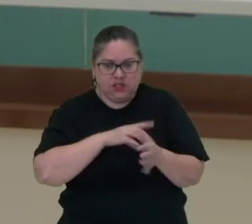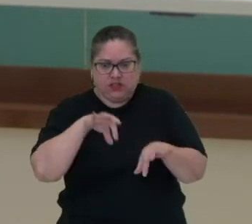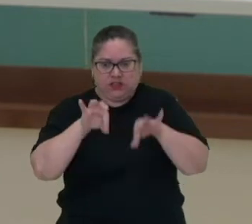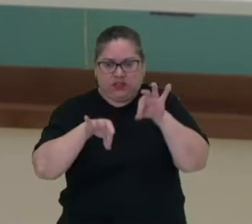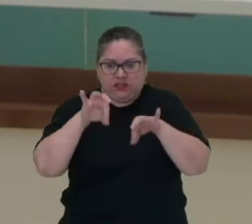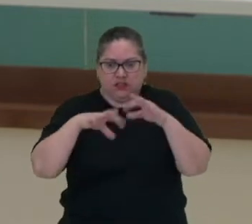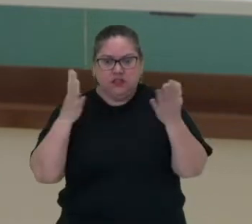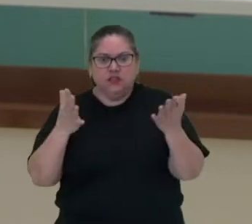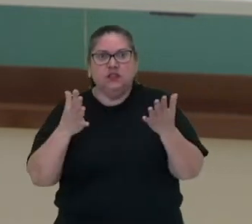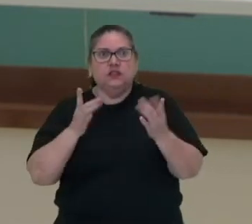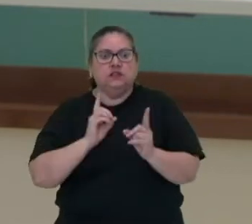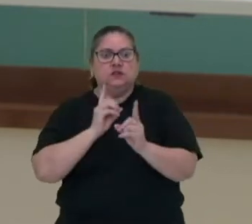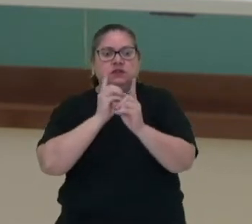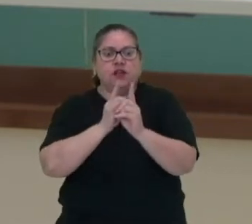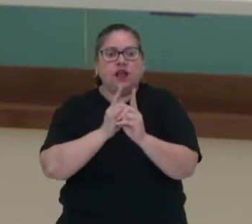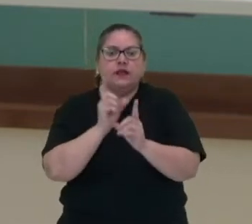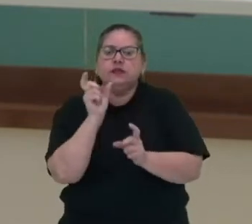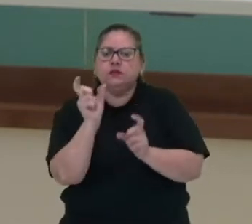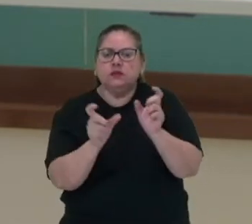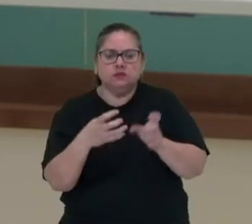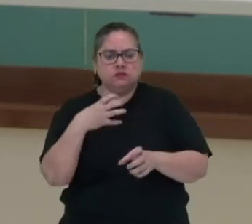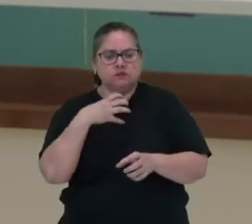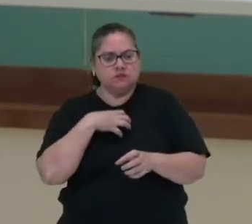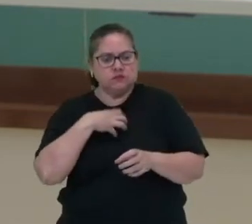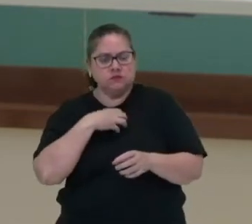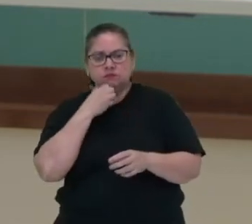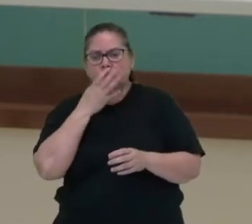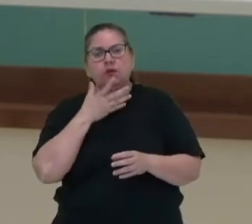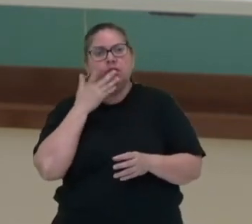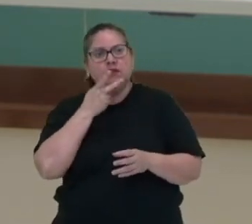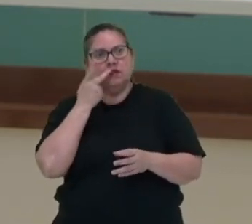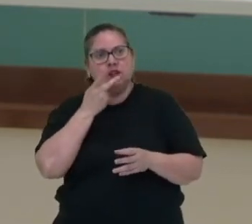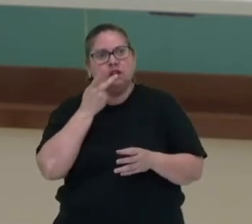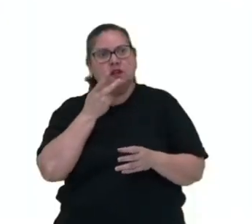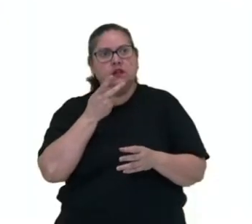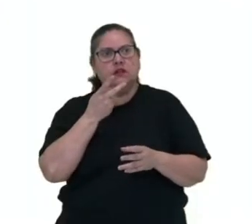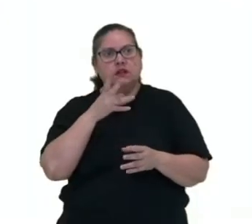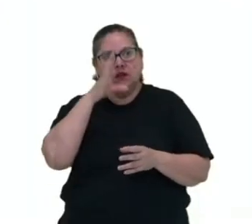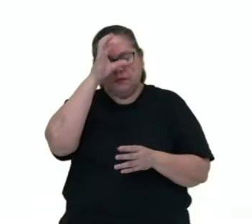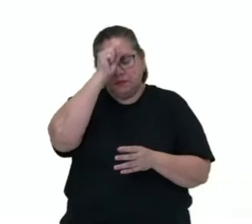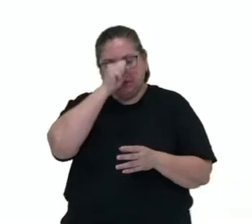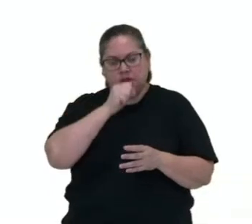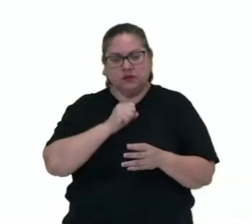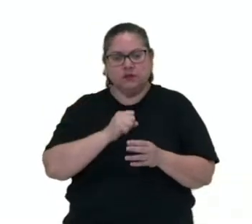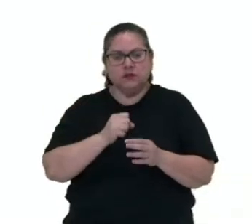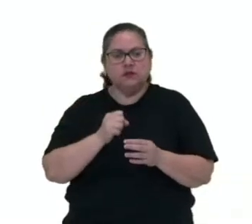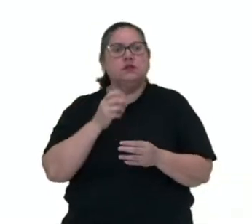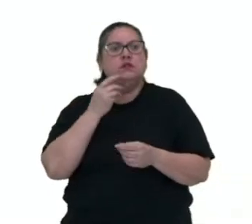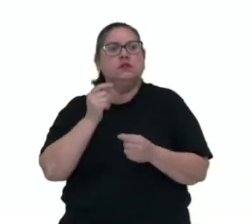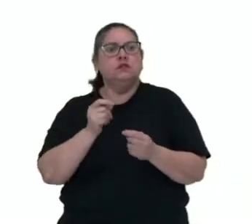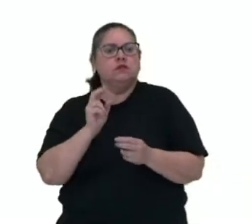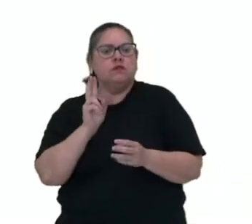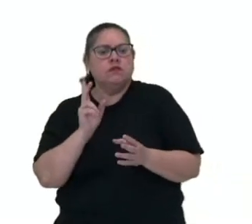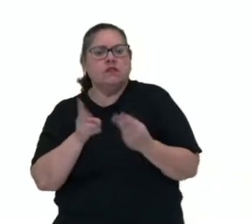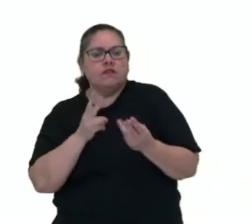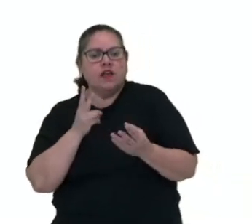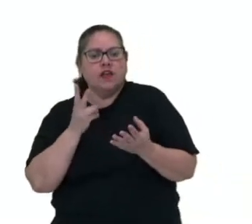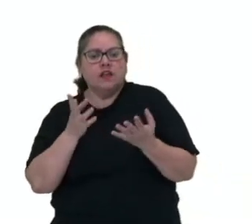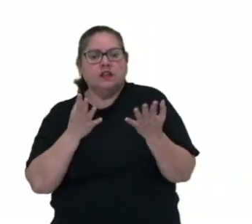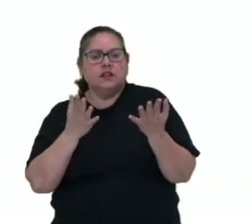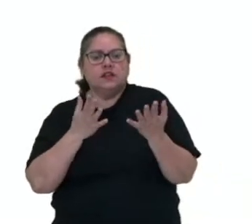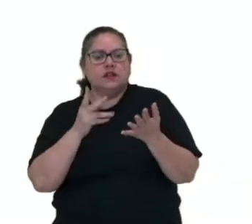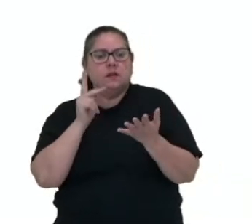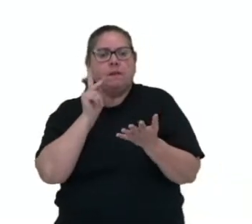Vamos tentar achar as palavras que a gente se sente confortável para falar. Aprenda a se valer de um vocabulário mais ativo.